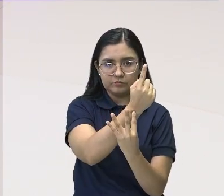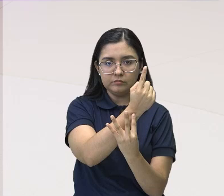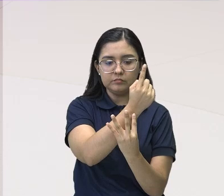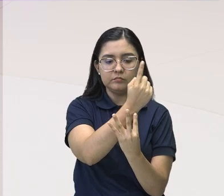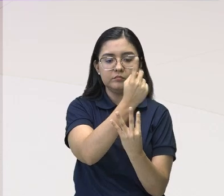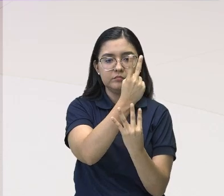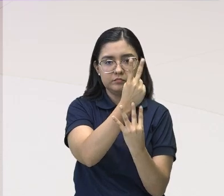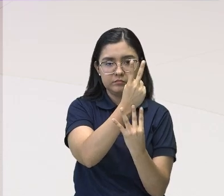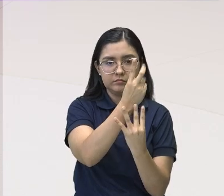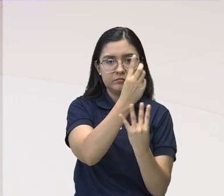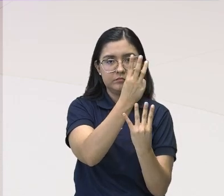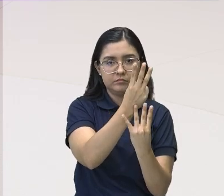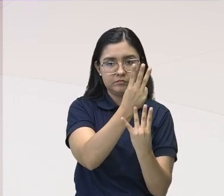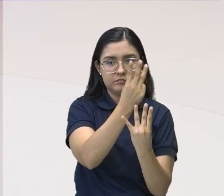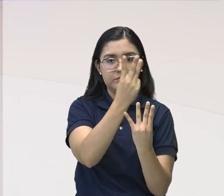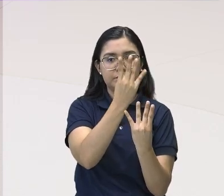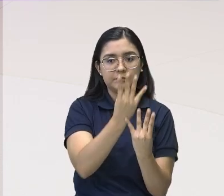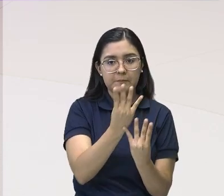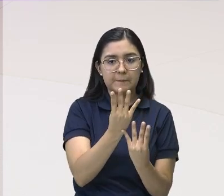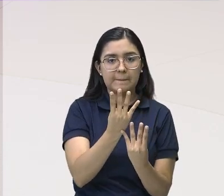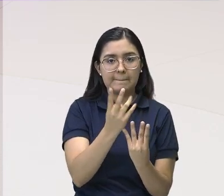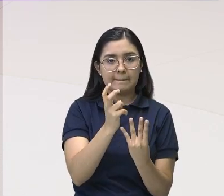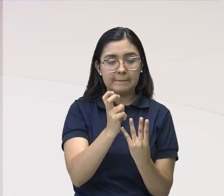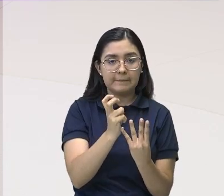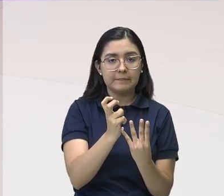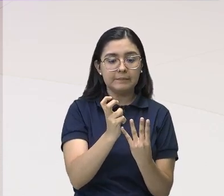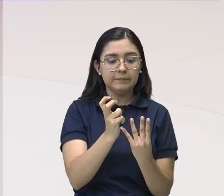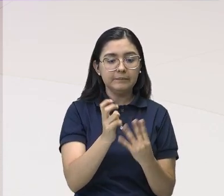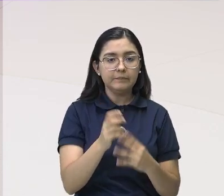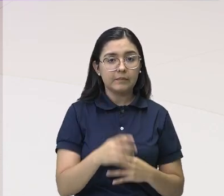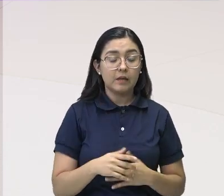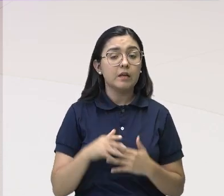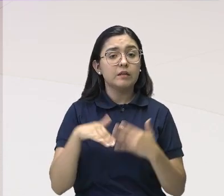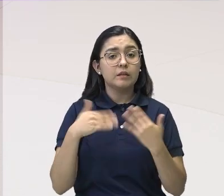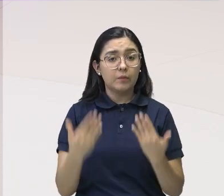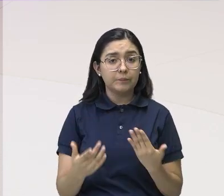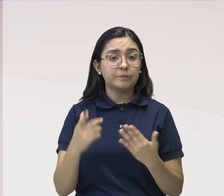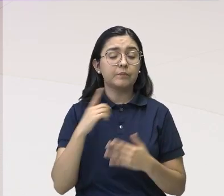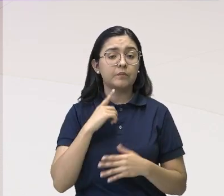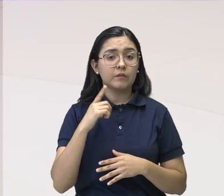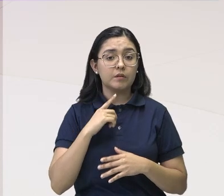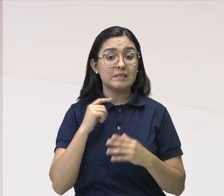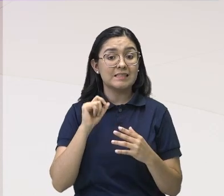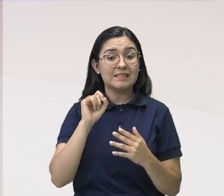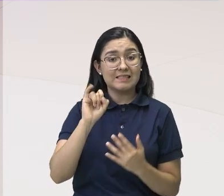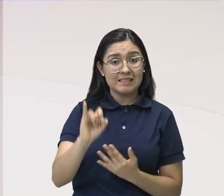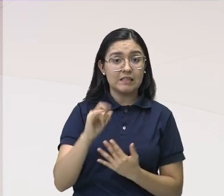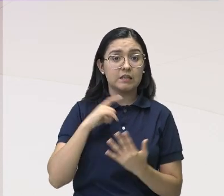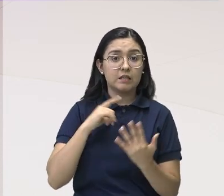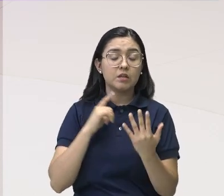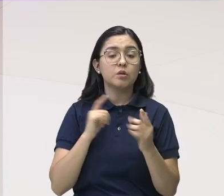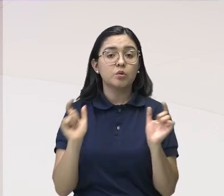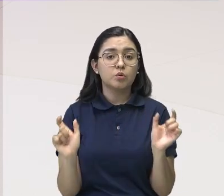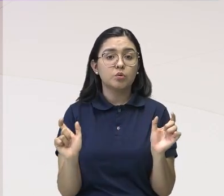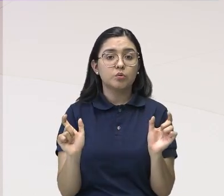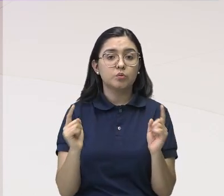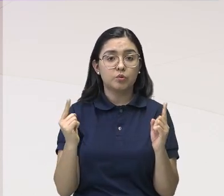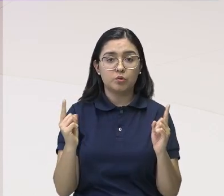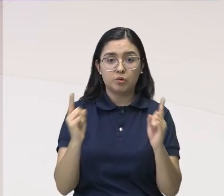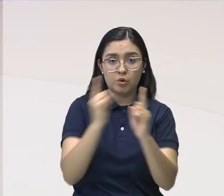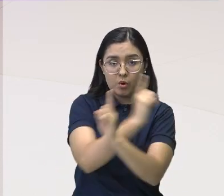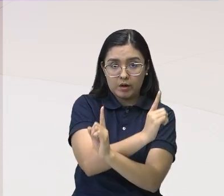número 2, número 3, número 4 e número 5. A partir do momento que eu troco uma criança de